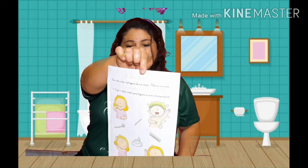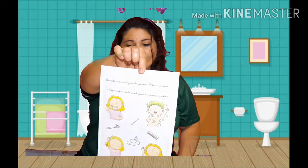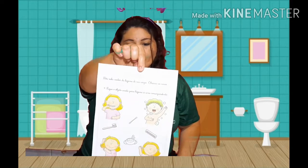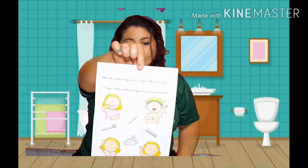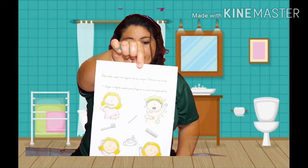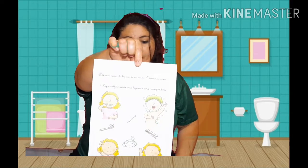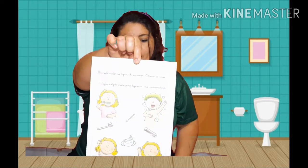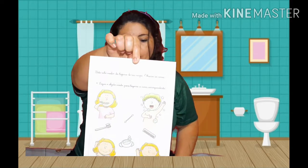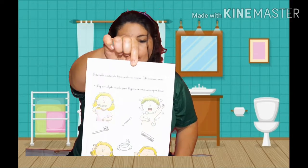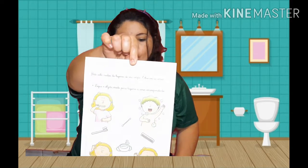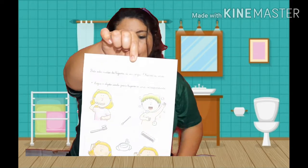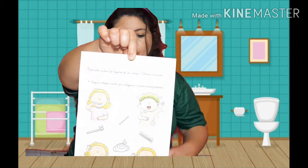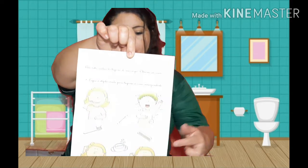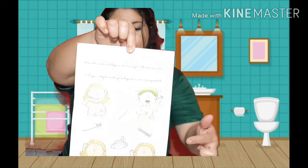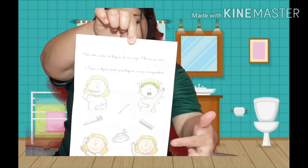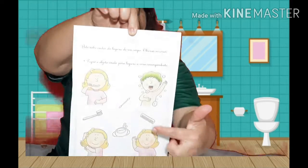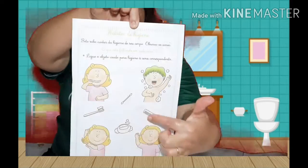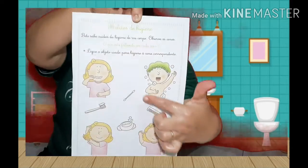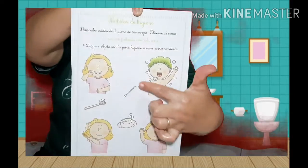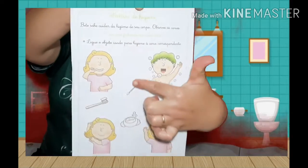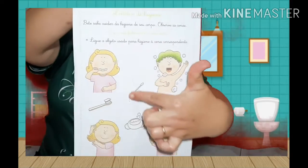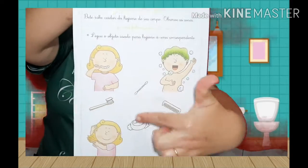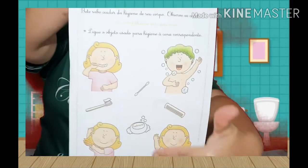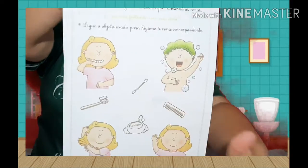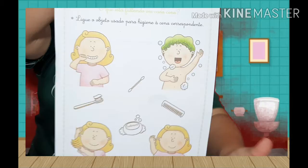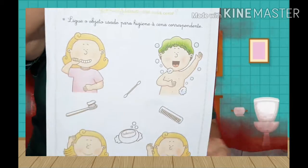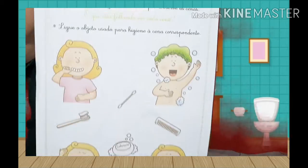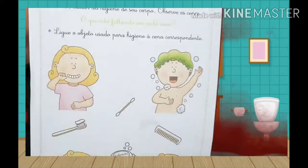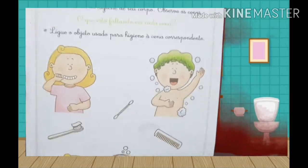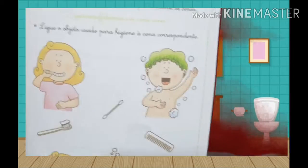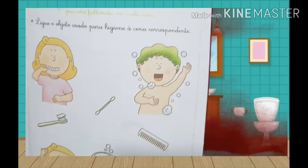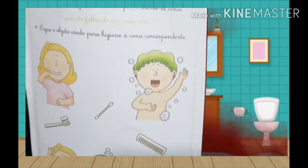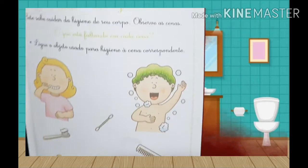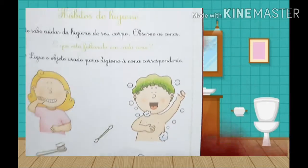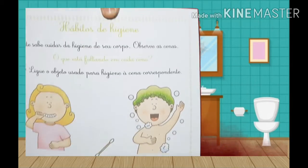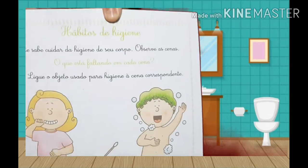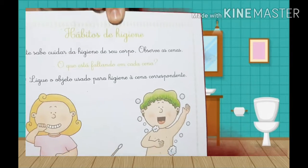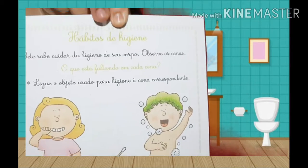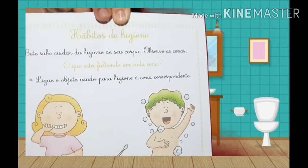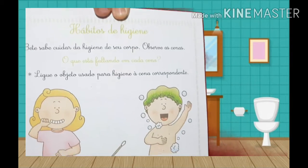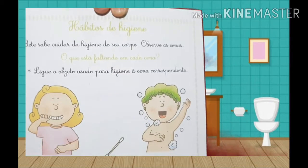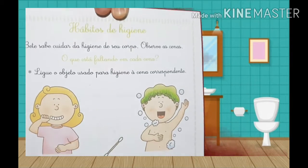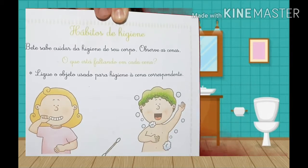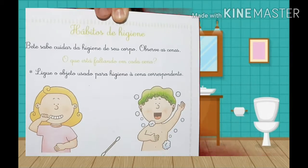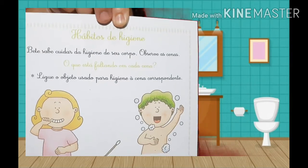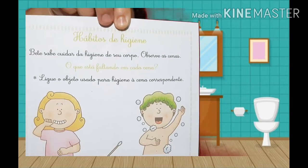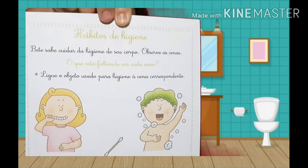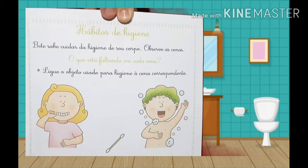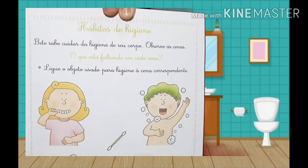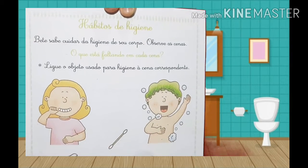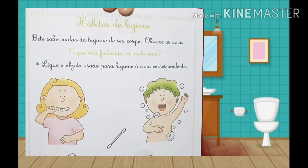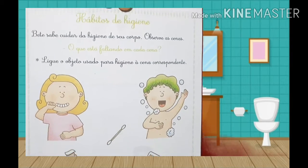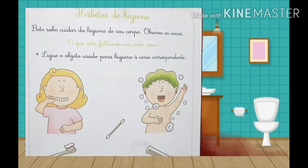Na questão seguinte, nós temos alguns objetos, né, que nós usamos para a nossa